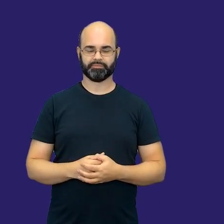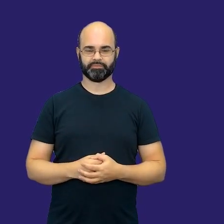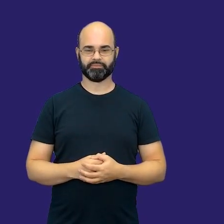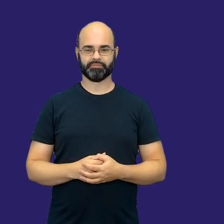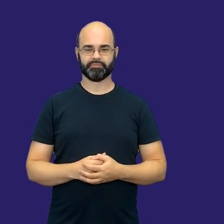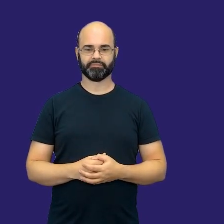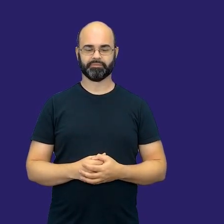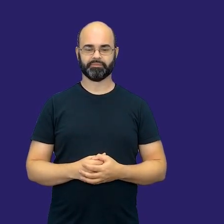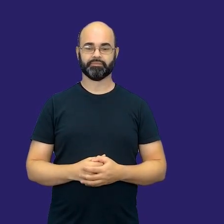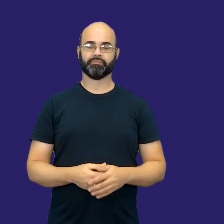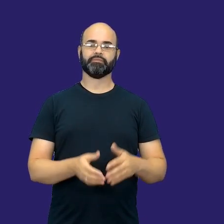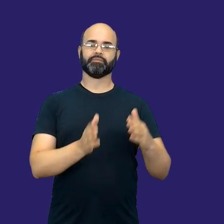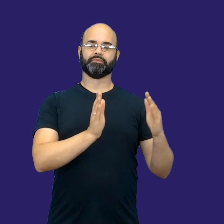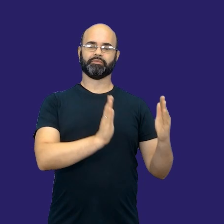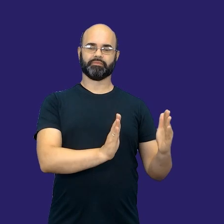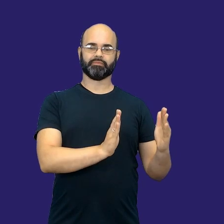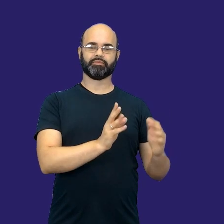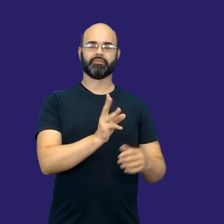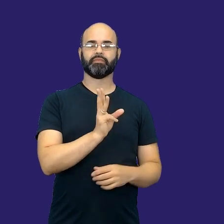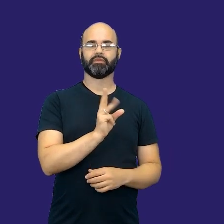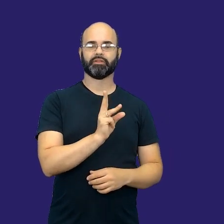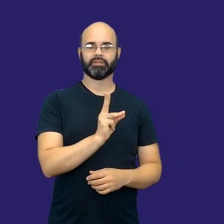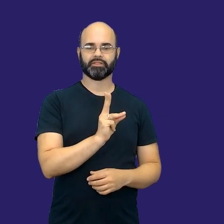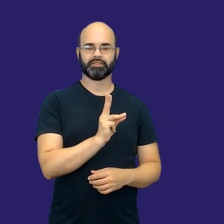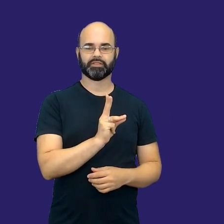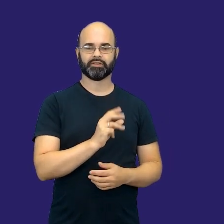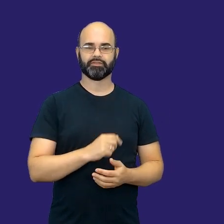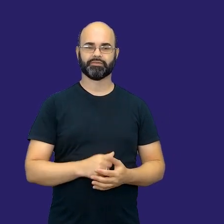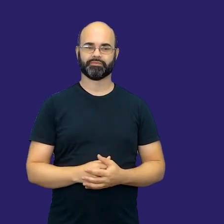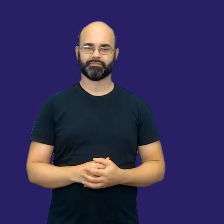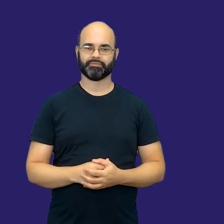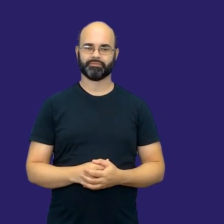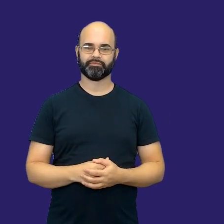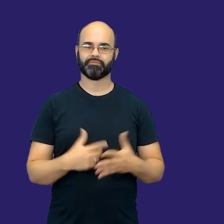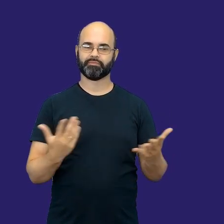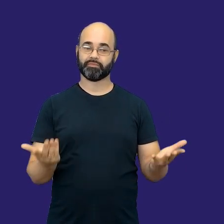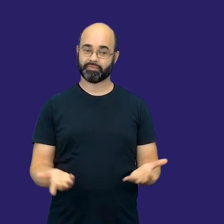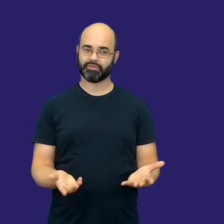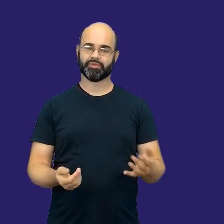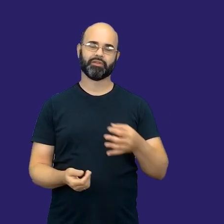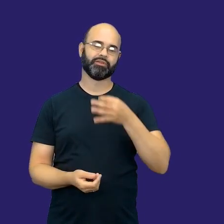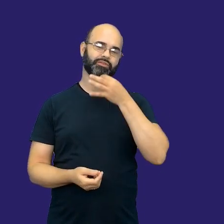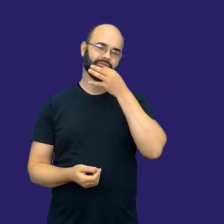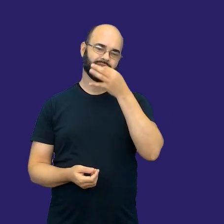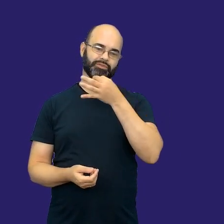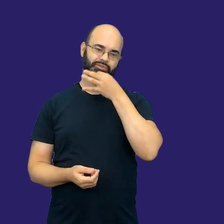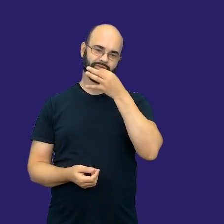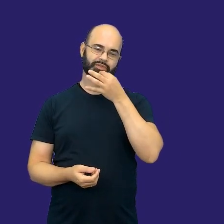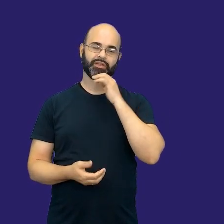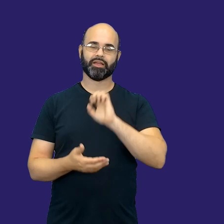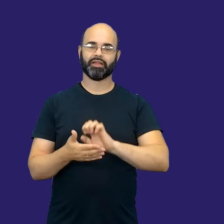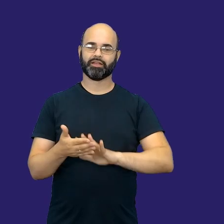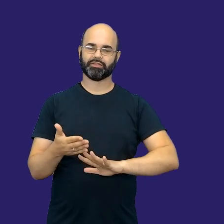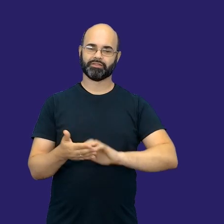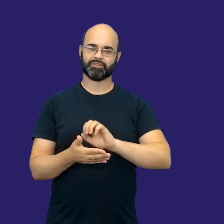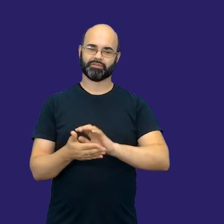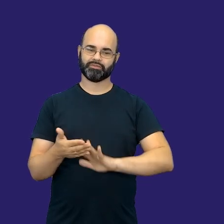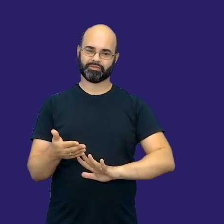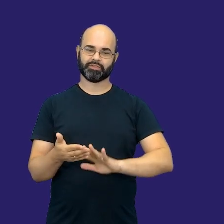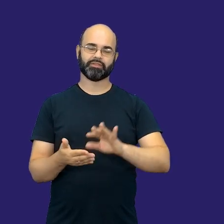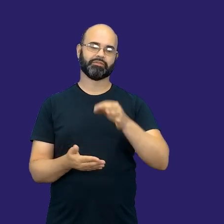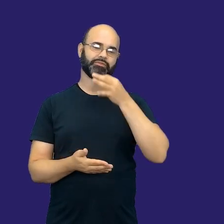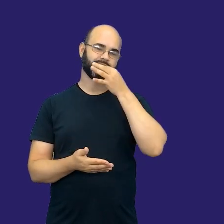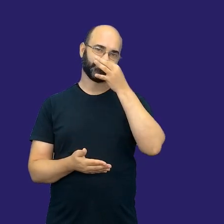Chegamos, então, no terceiro momento da nossa formação, que é a hora de indicar sugestões de atividades para serem desenvolvidas